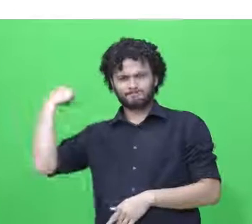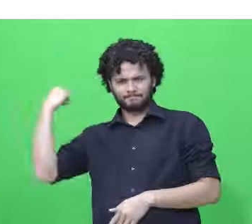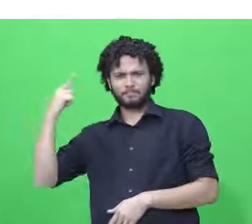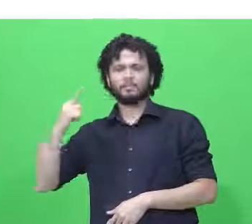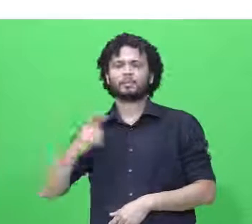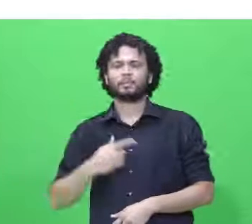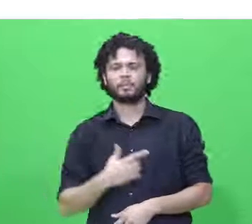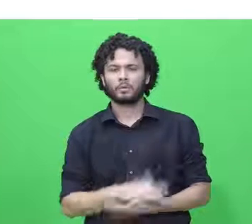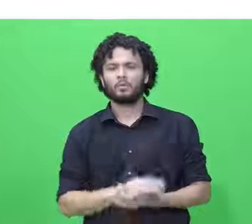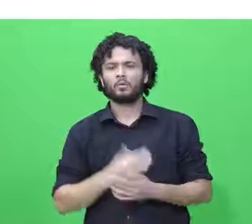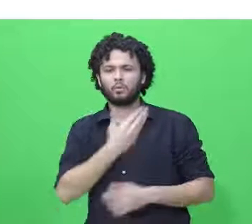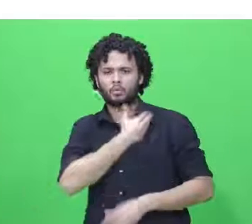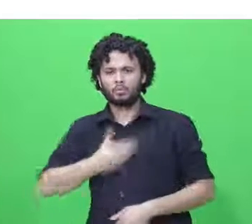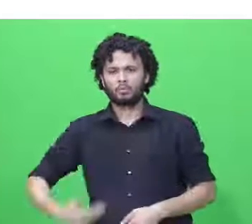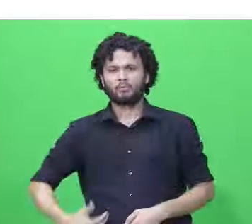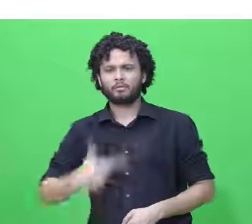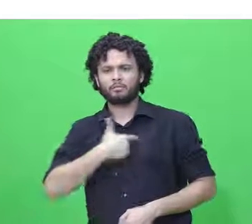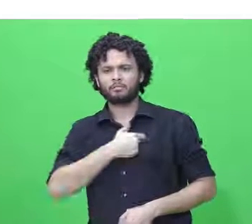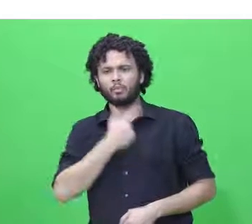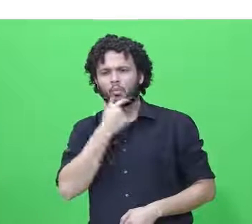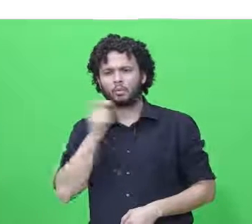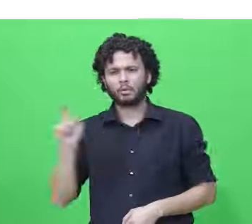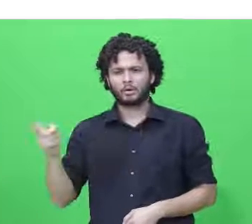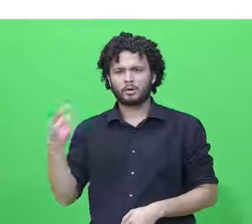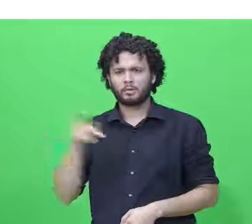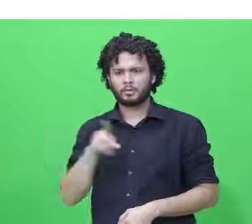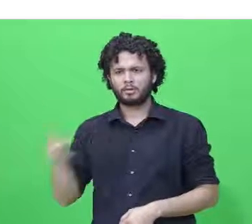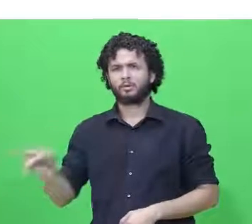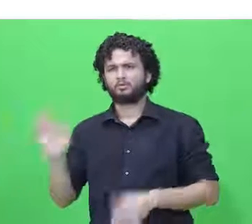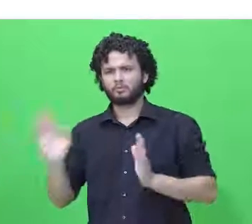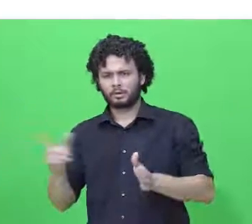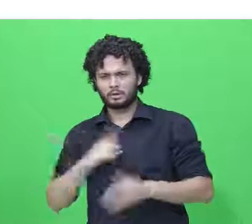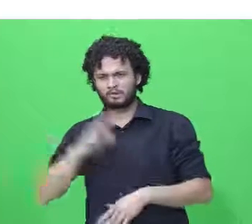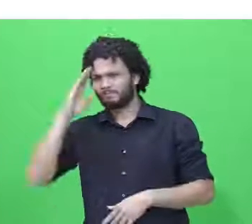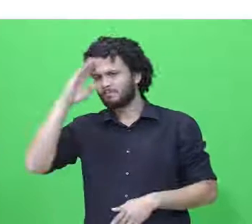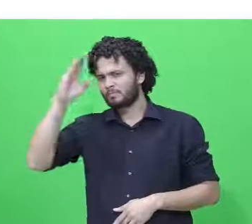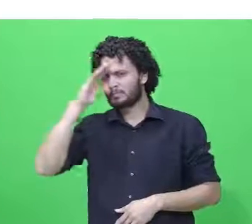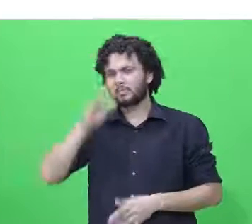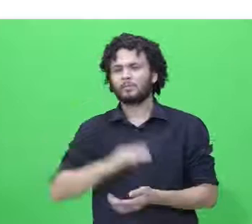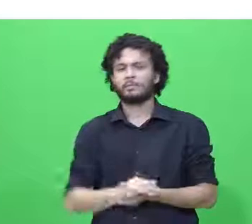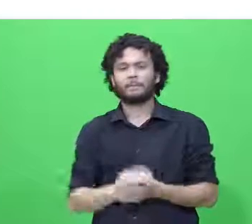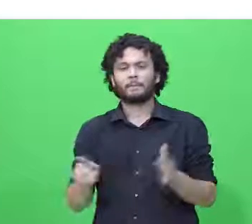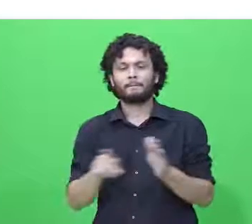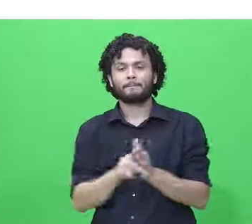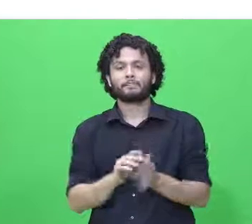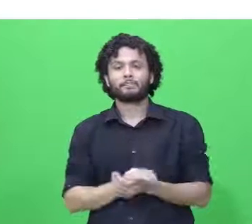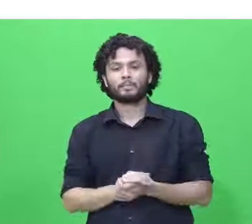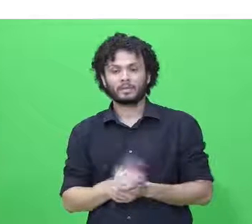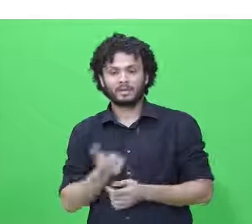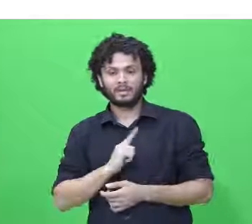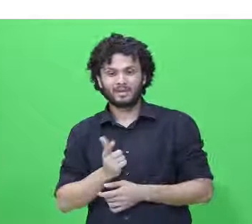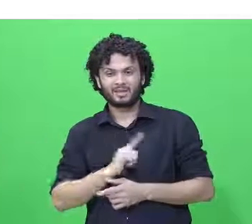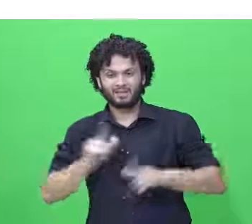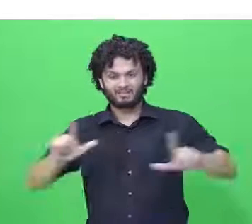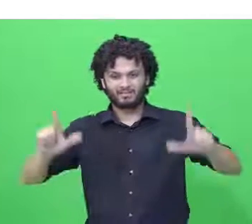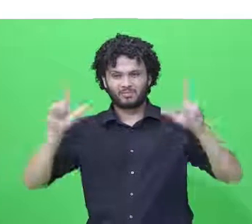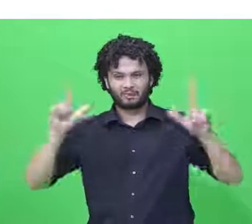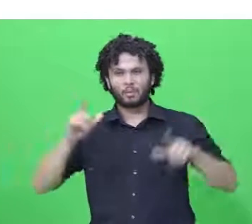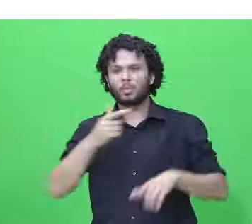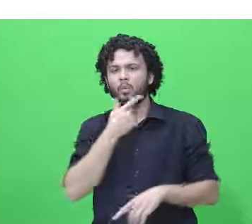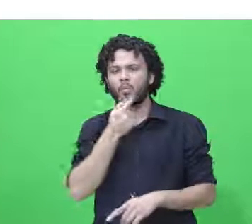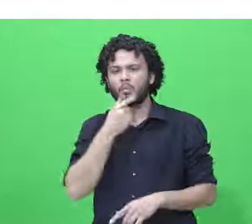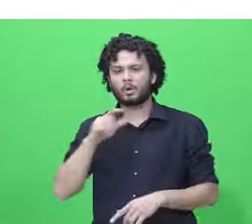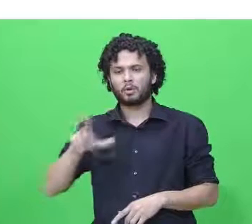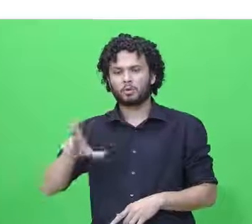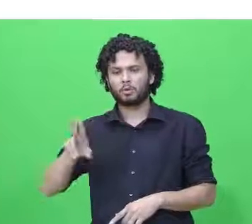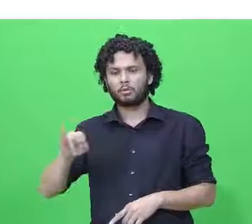varguistas, tivemos, então, aí o movimento tenentista. Esse levante, né, comunista, inclusive, tem aí a figura principal do Luiz Carlos Prestes no